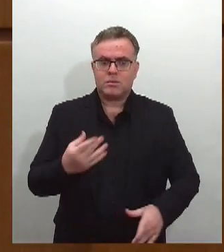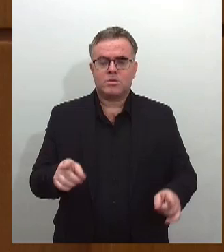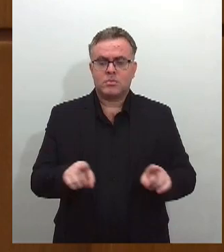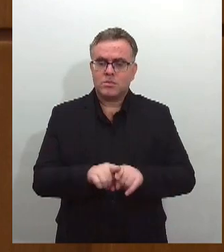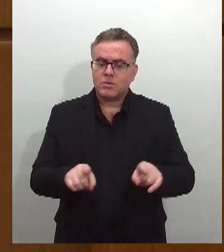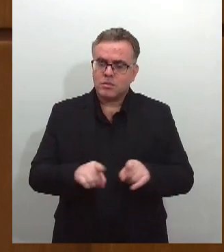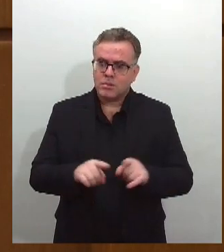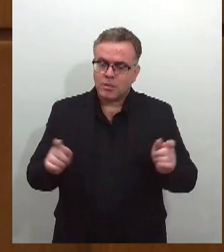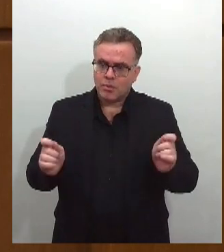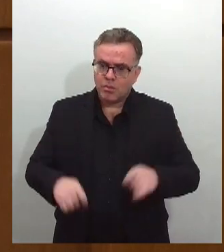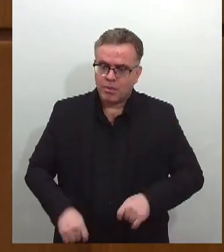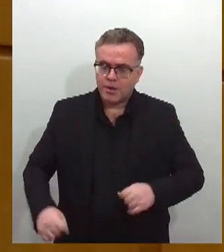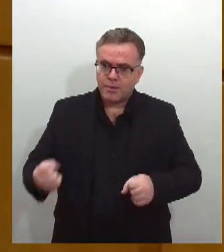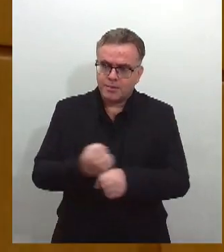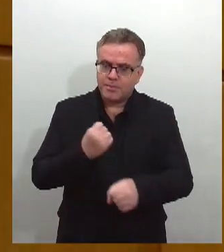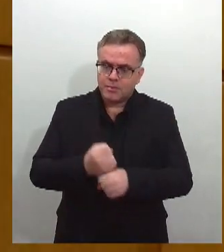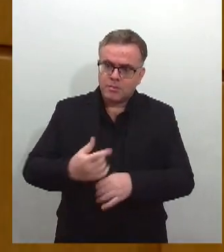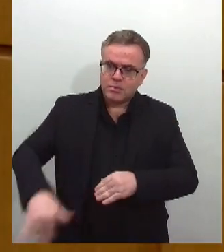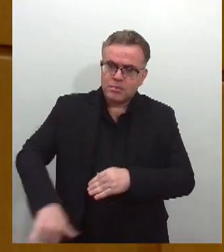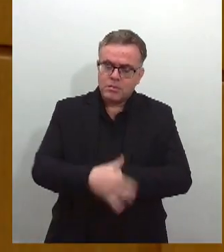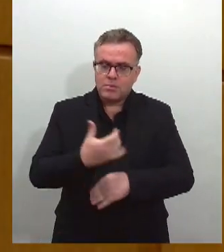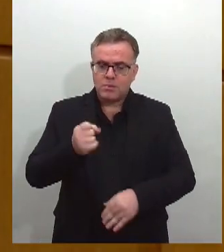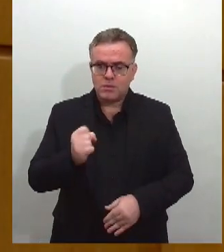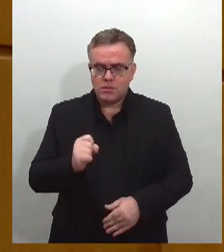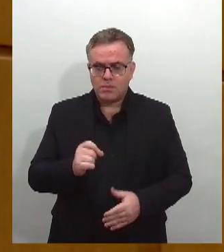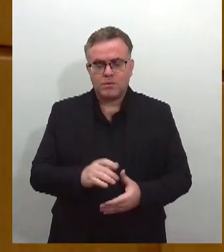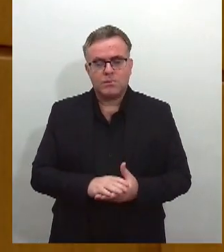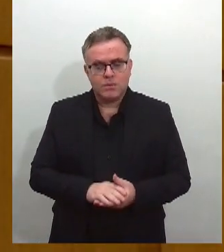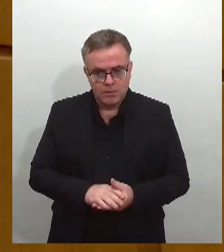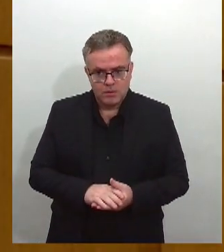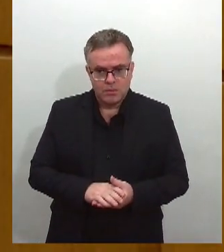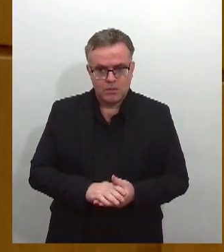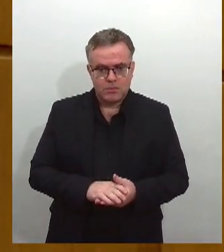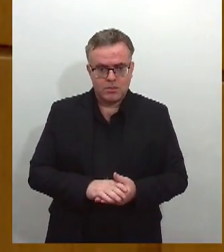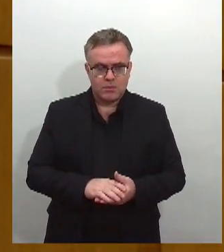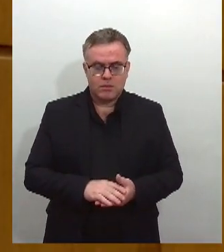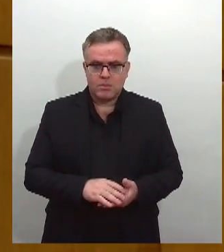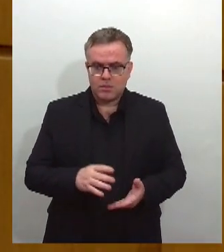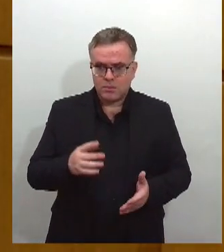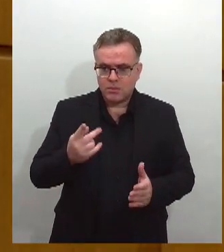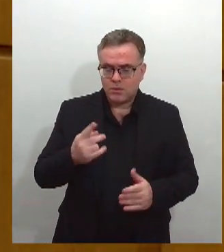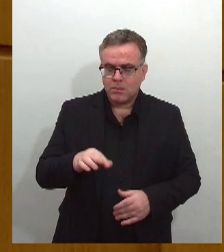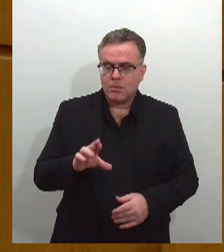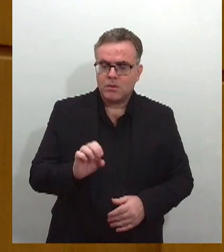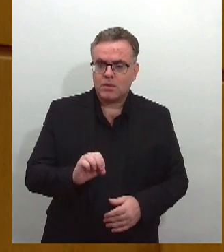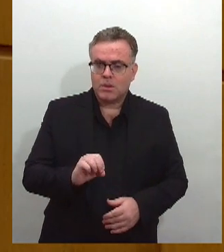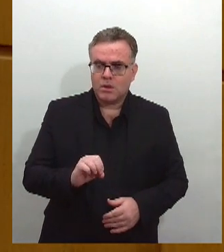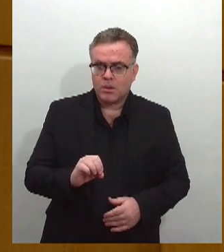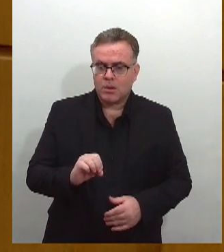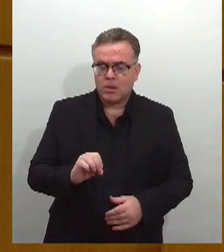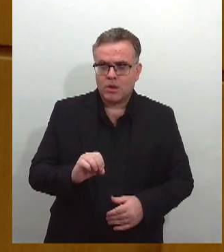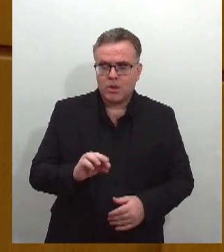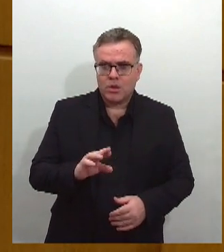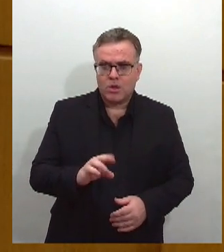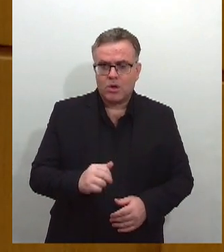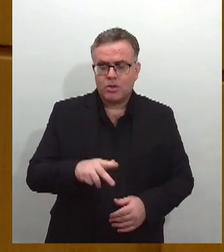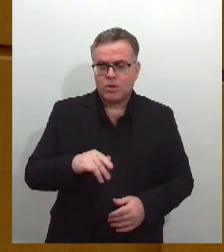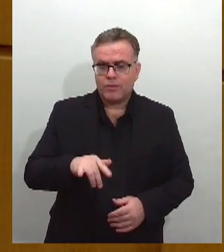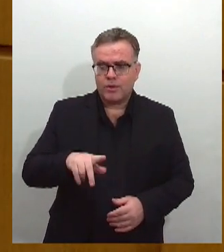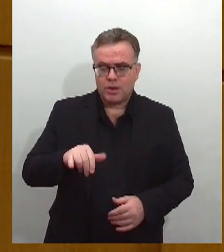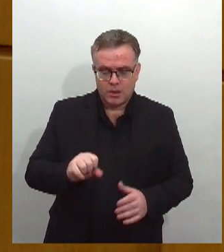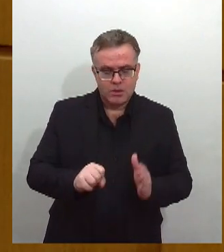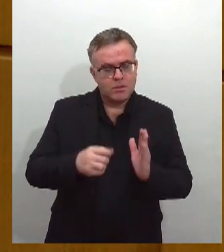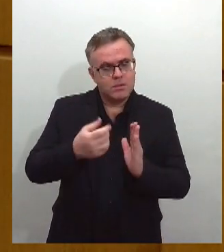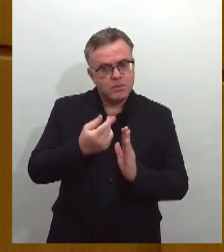estradas e rodovias de Sergipe. Através do ProRodovias 1 e 2, o DER foi responsável por recuperar mais de 900 quilômetros